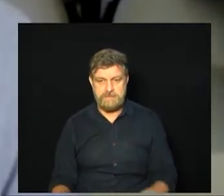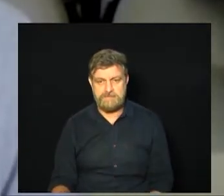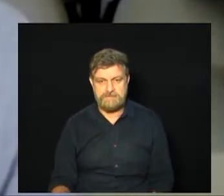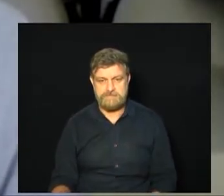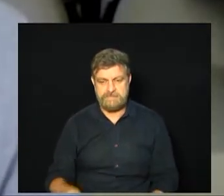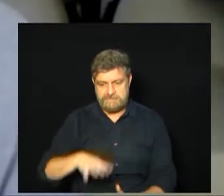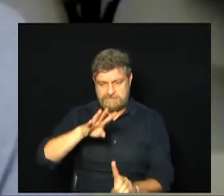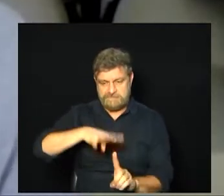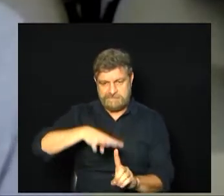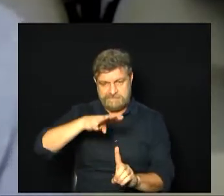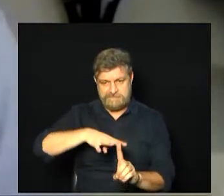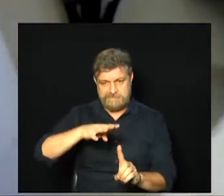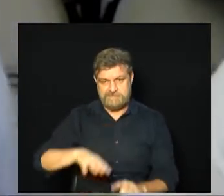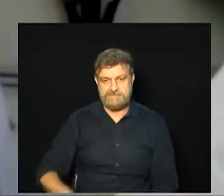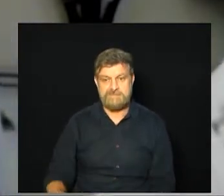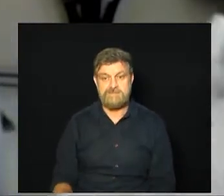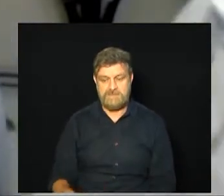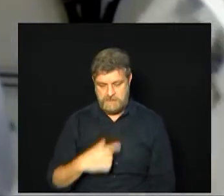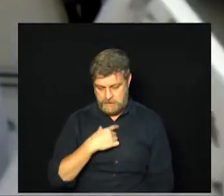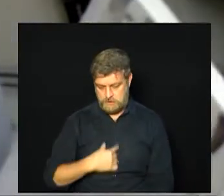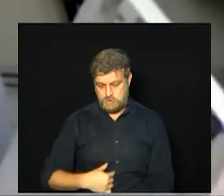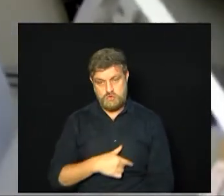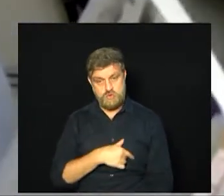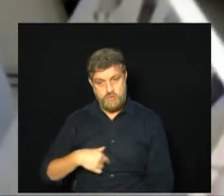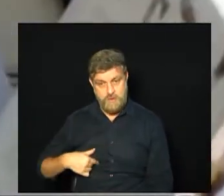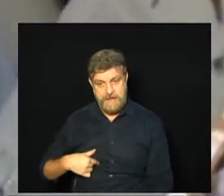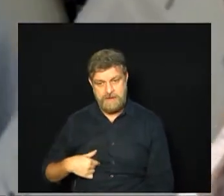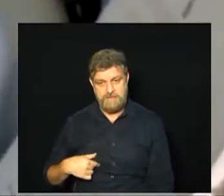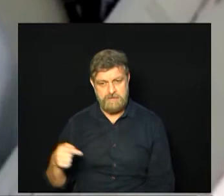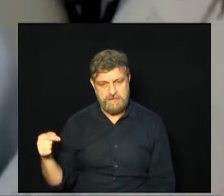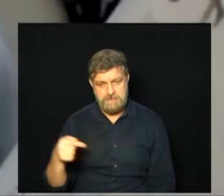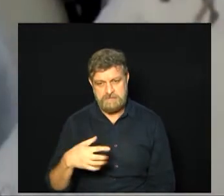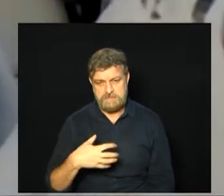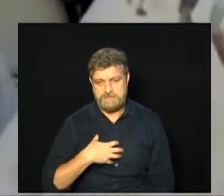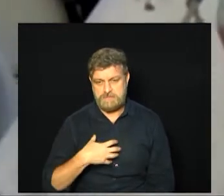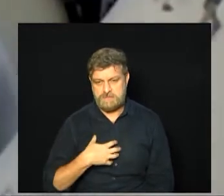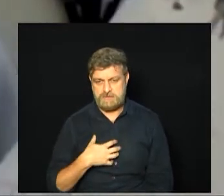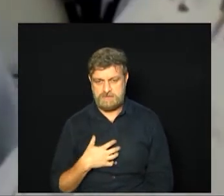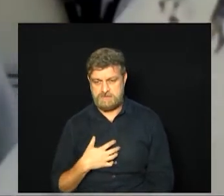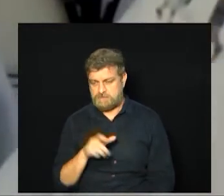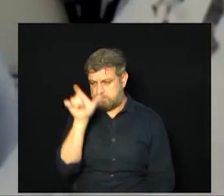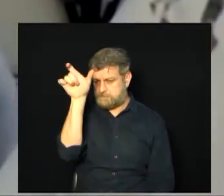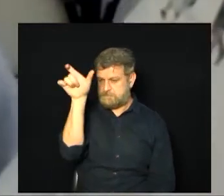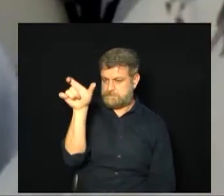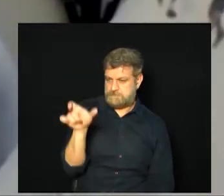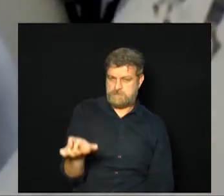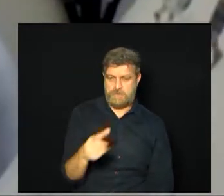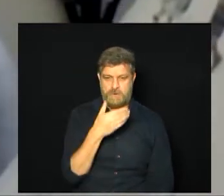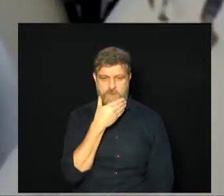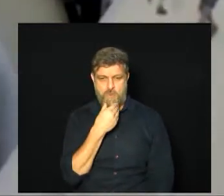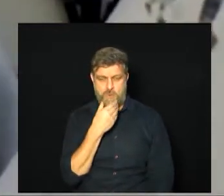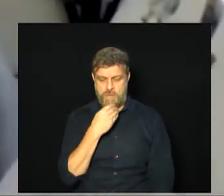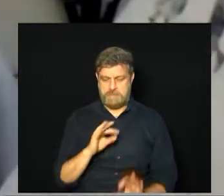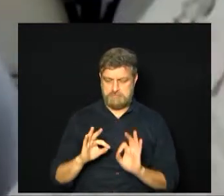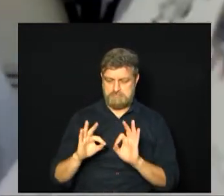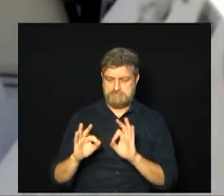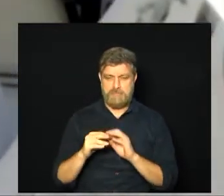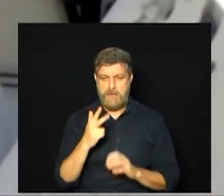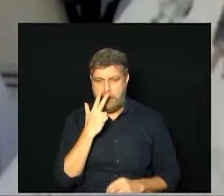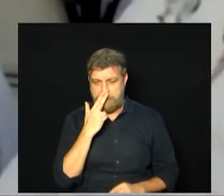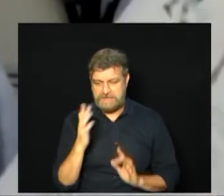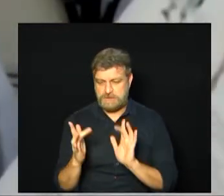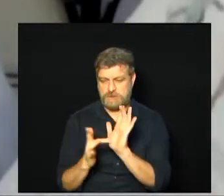que é o Bjorn Borg, o sueco. Tinha aquele jeito de galã, era uma mistura de Jesus